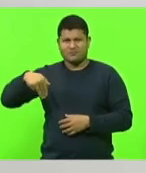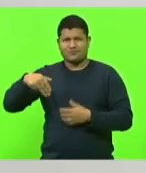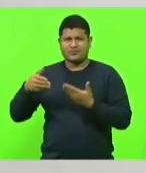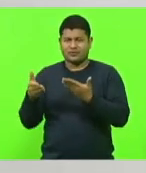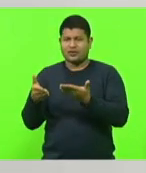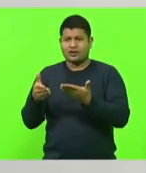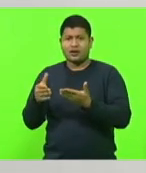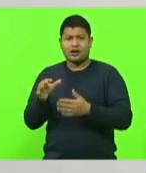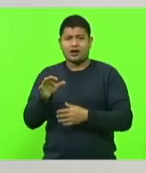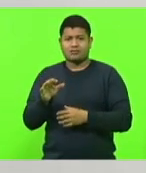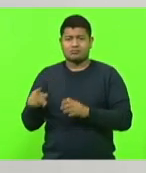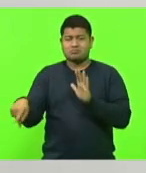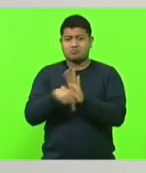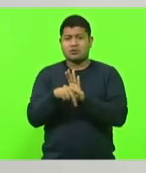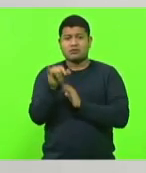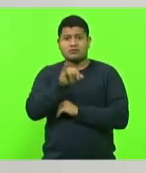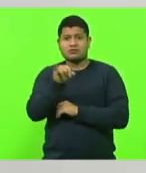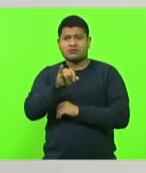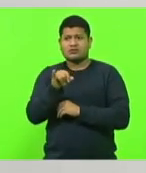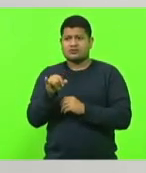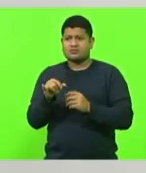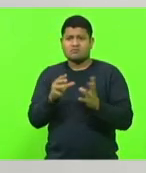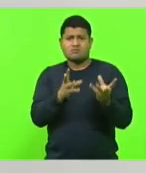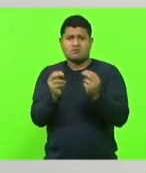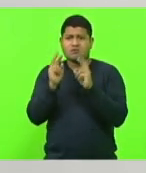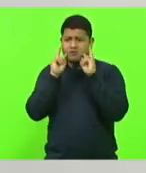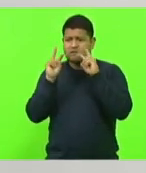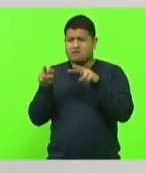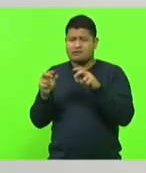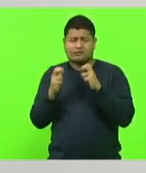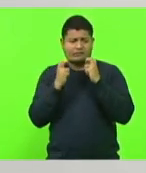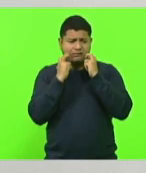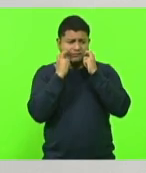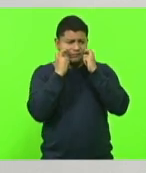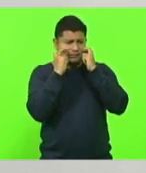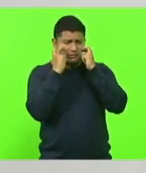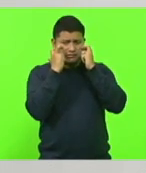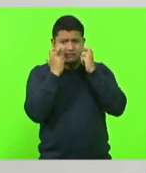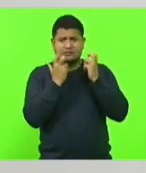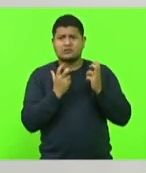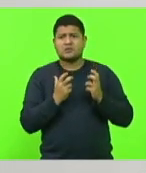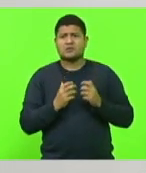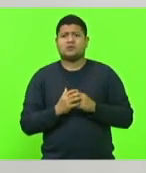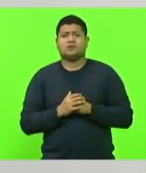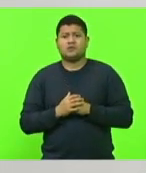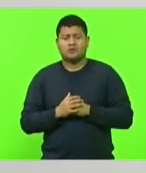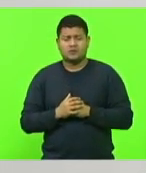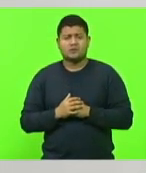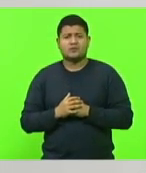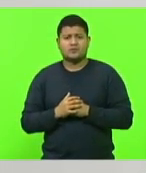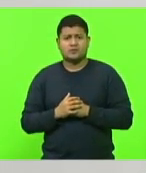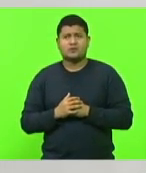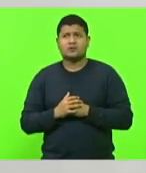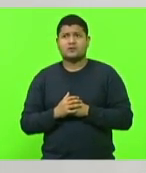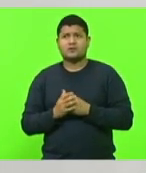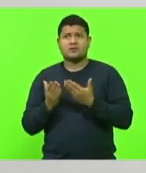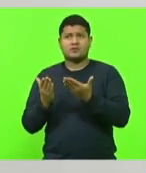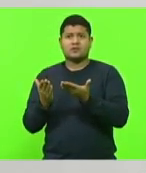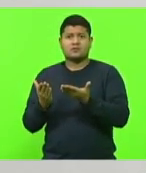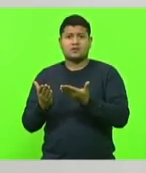envergonhando o trabalho de todas as outras guardas municipais. O cara estava vendendo